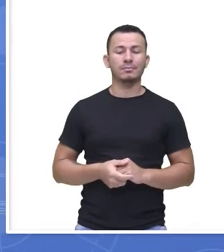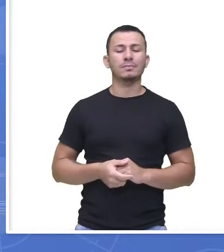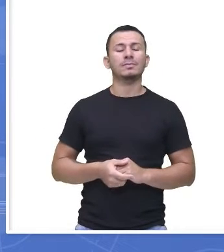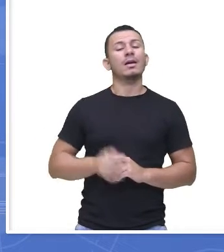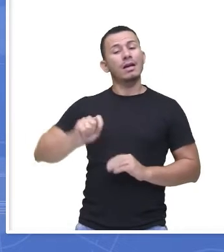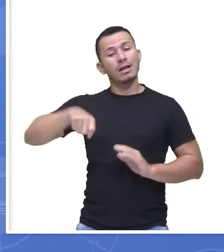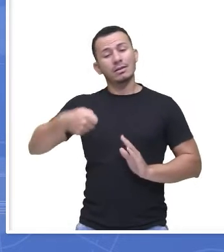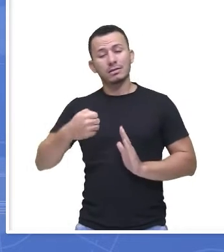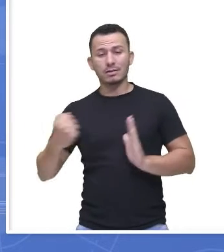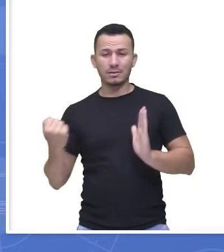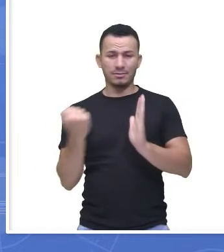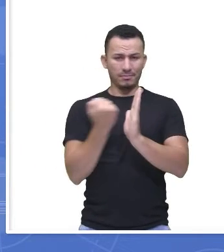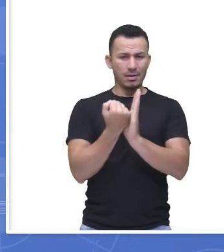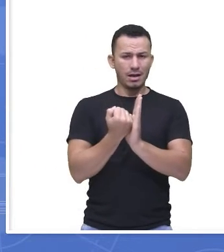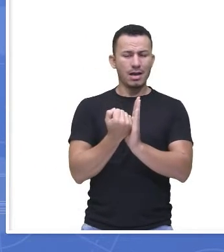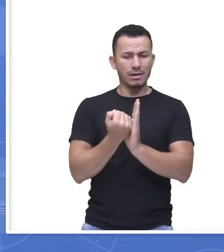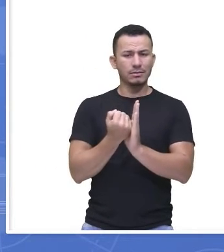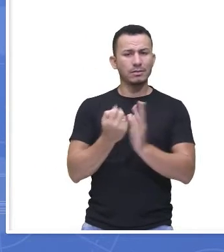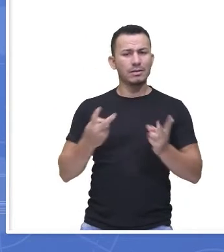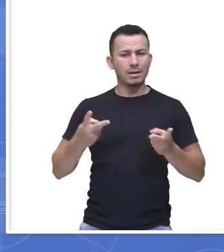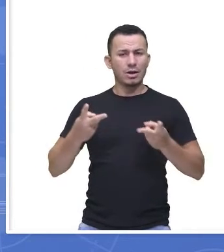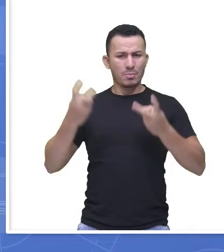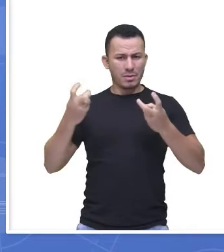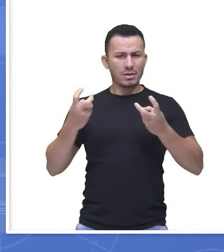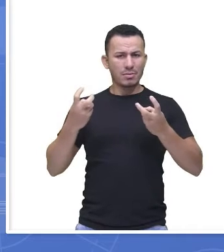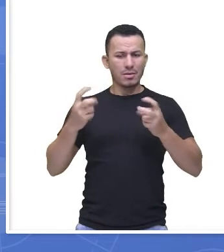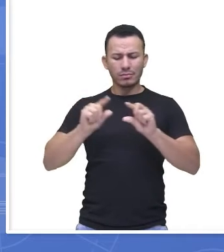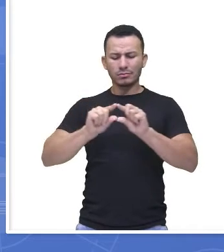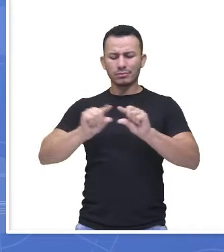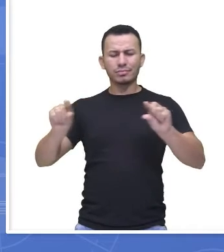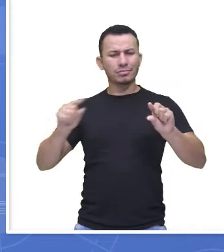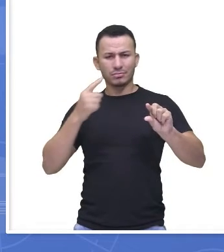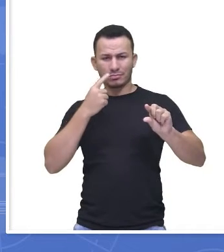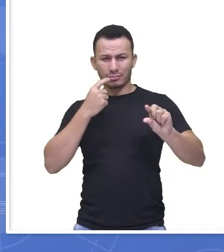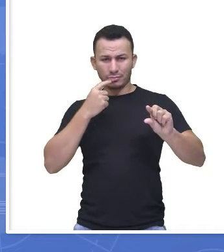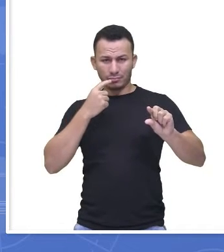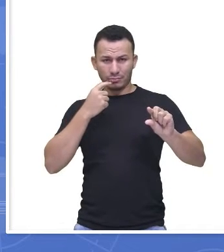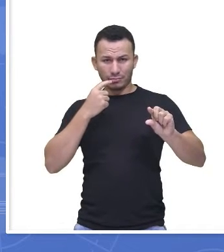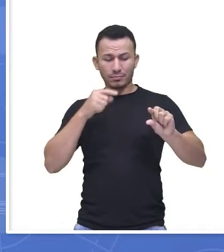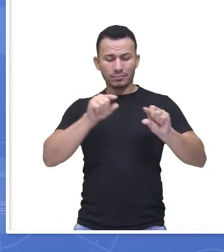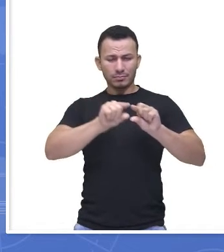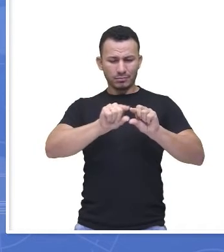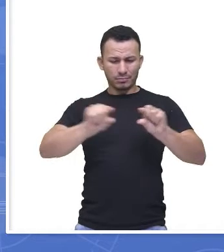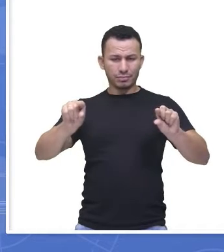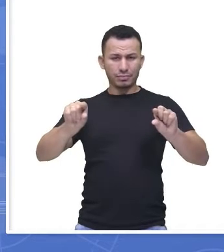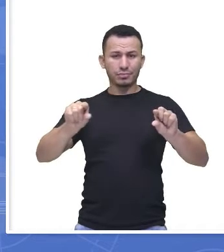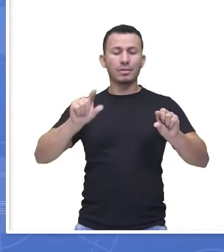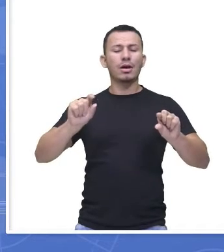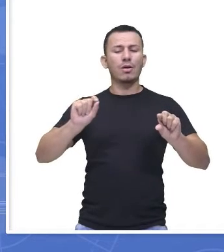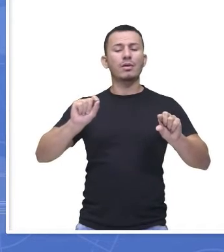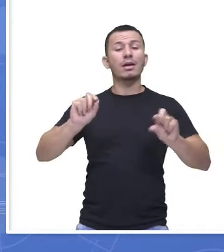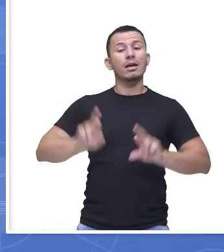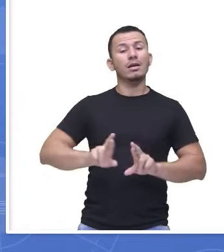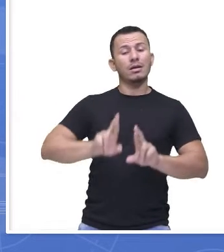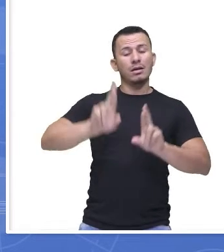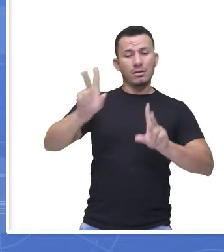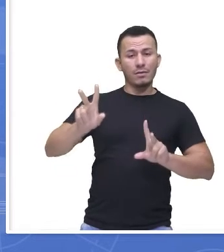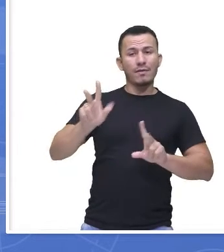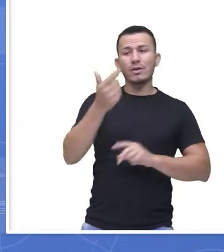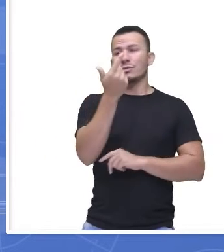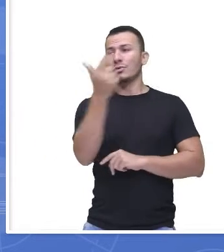veja que nós colocamos aí, destacamos, né, em vermelho, aí é uma marca que me diferencia